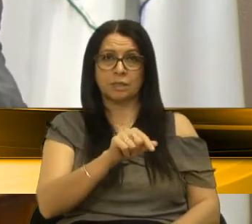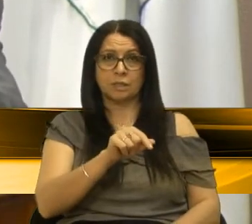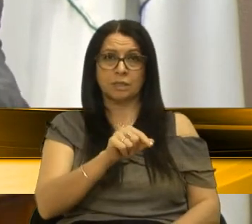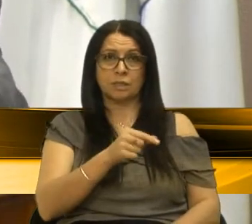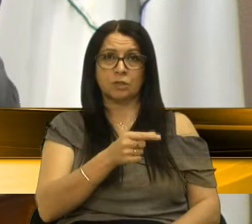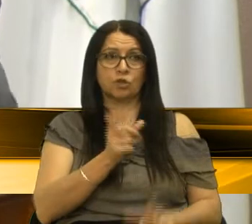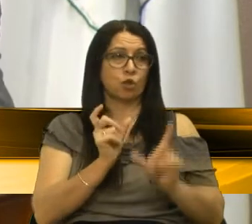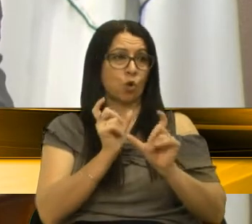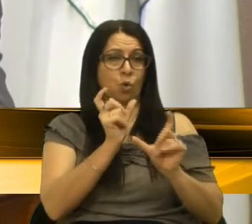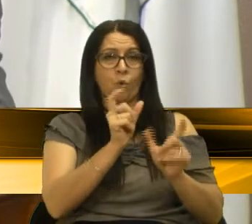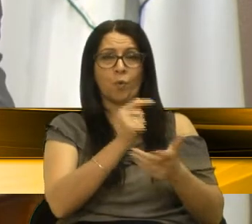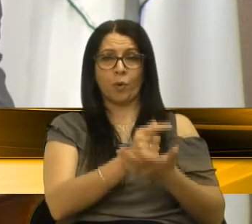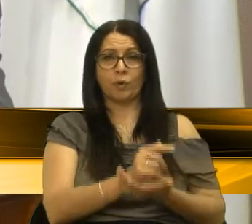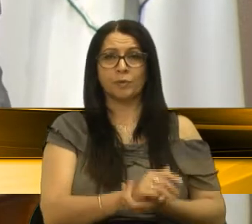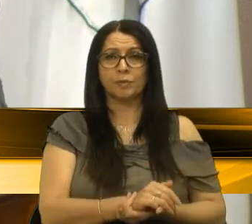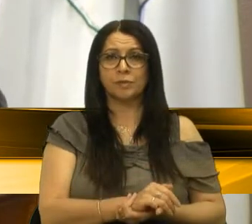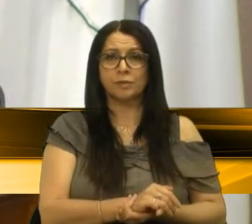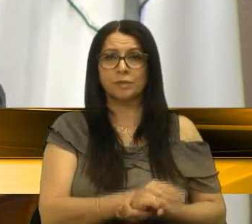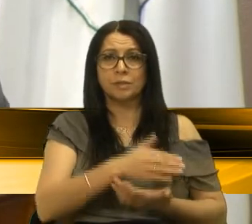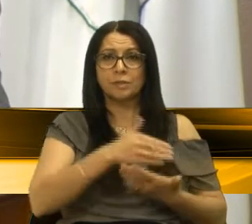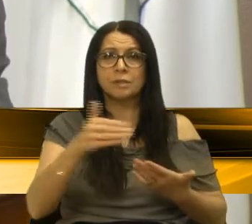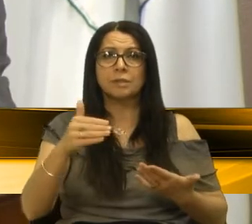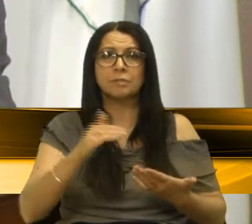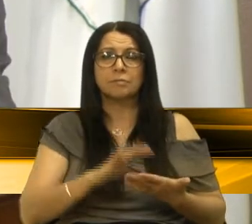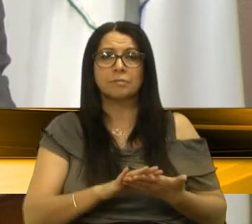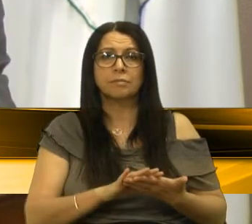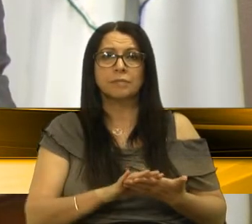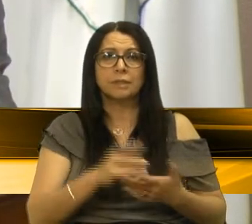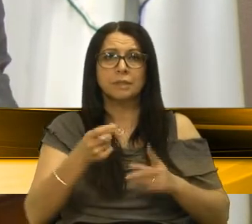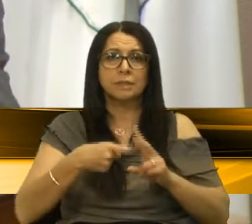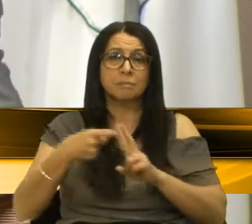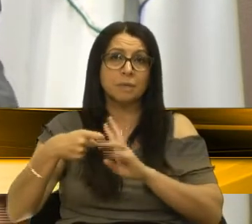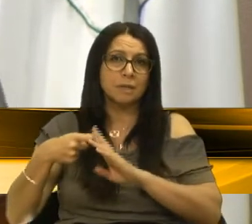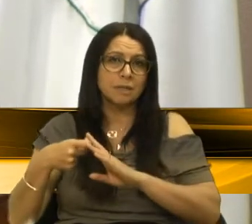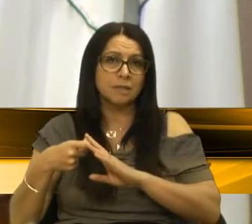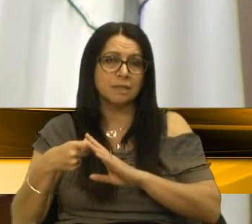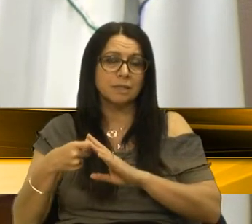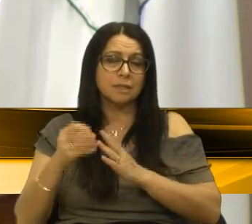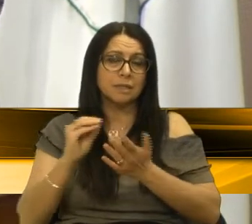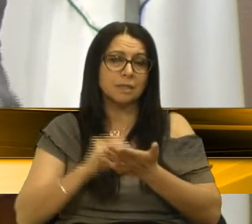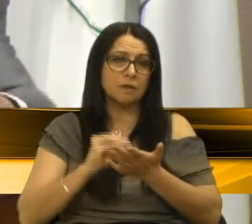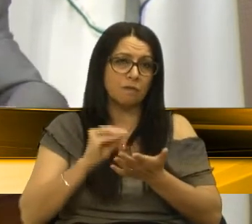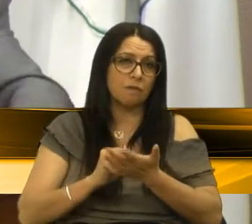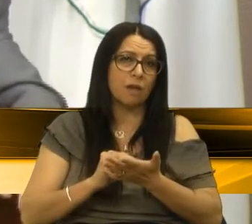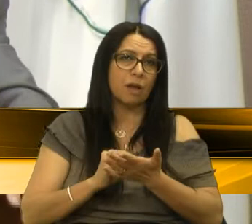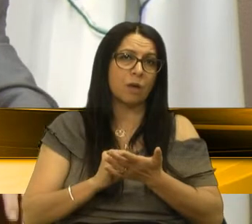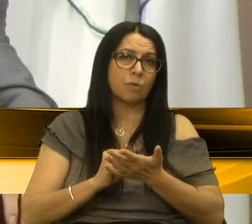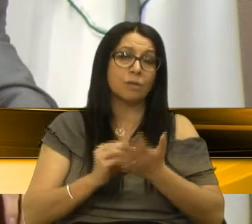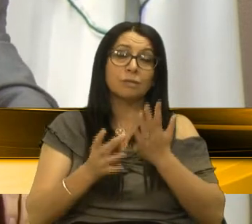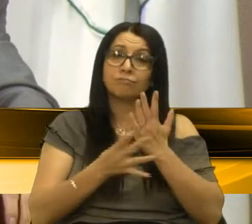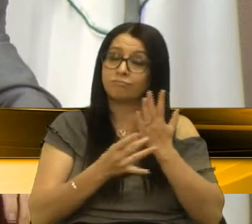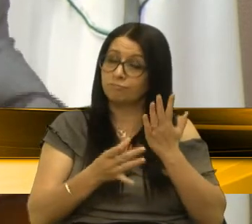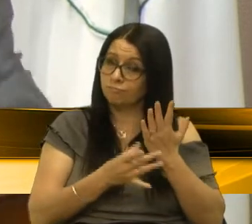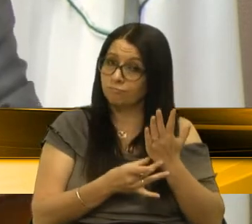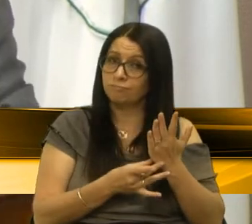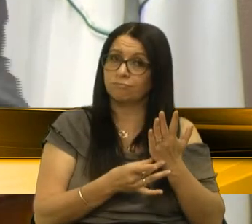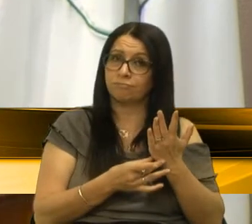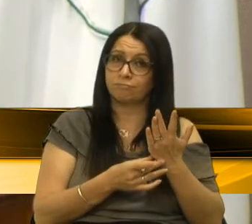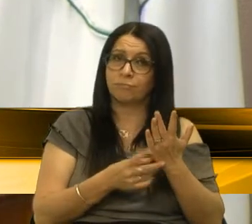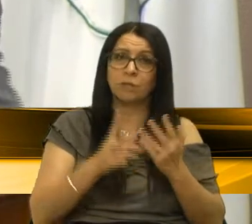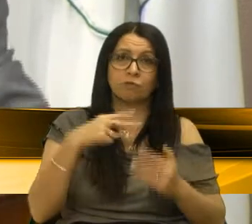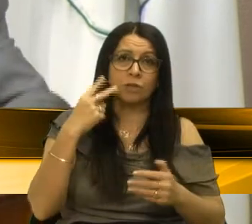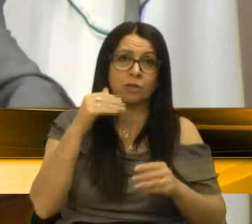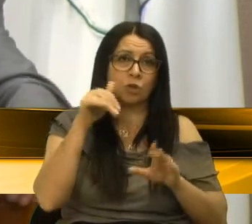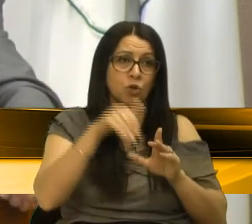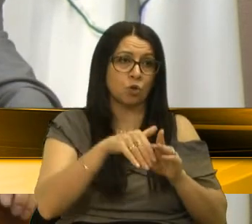atacar durante esses meses todos, numa falta total de habilidade, o vereador que votou